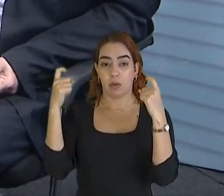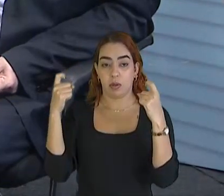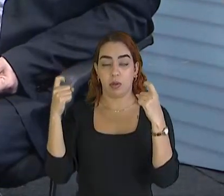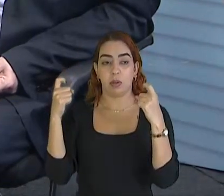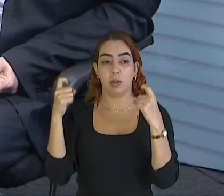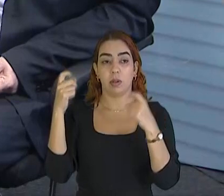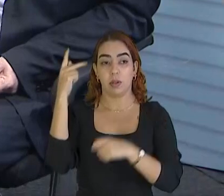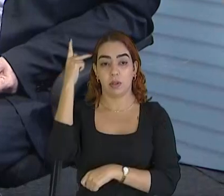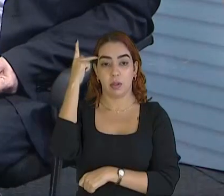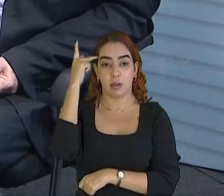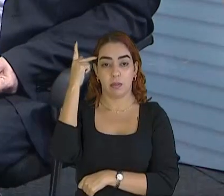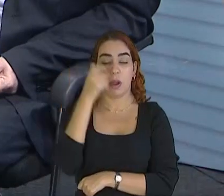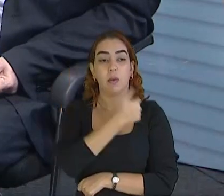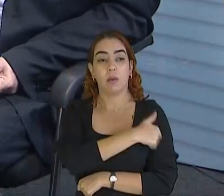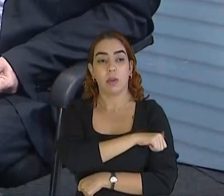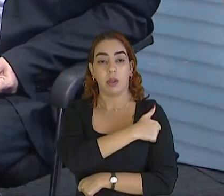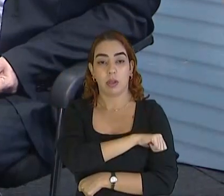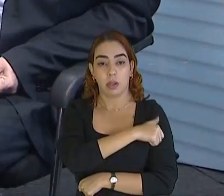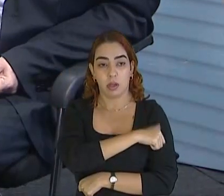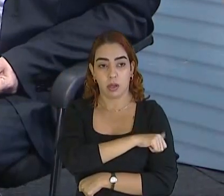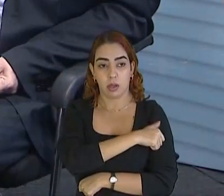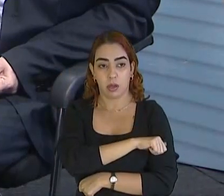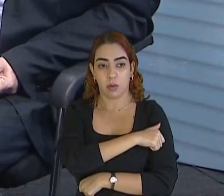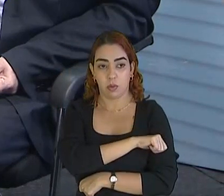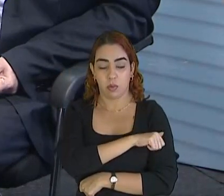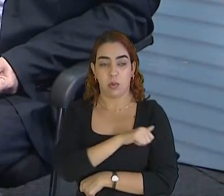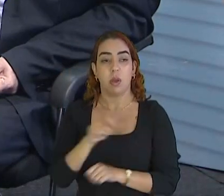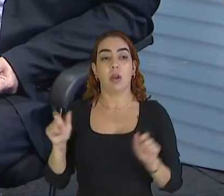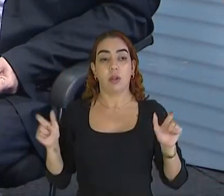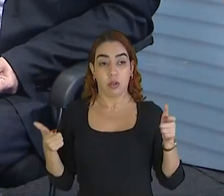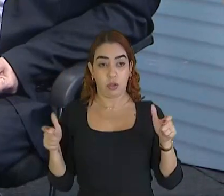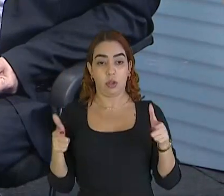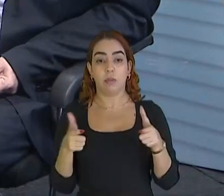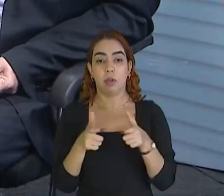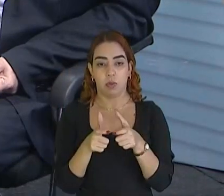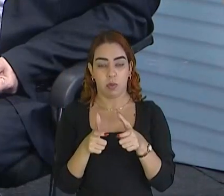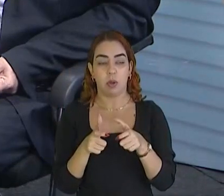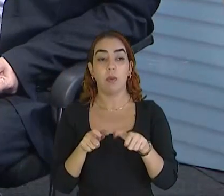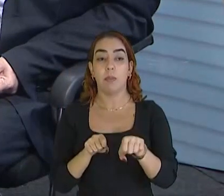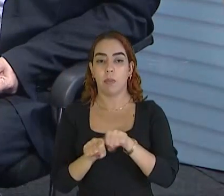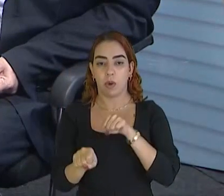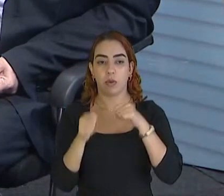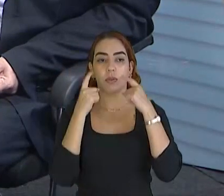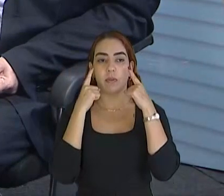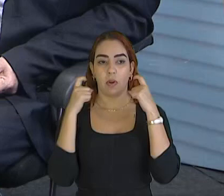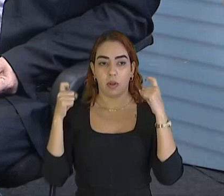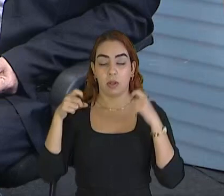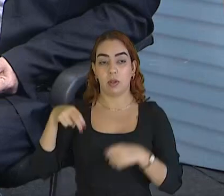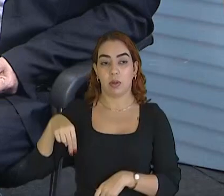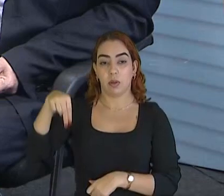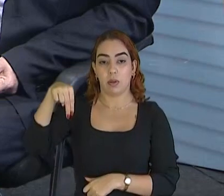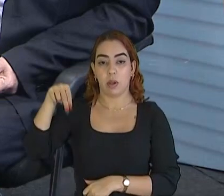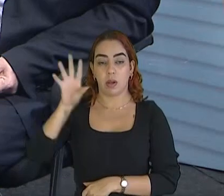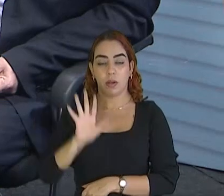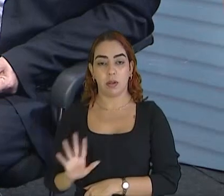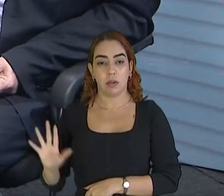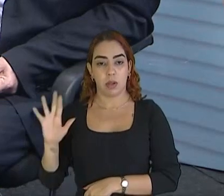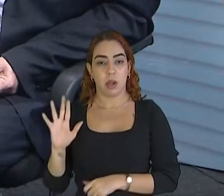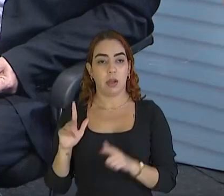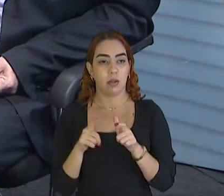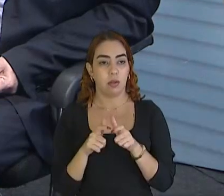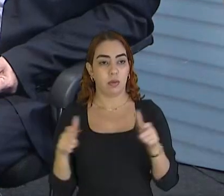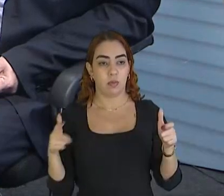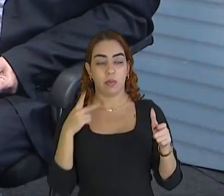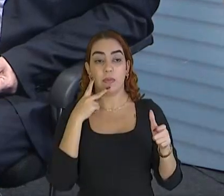de ser as grandes capitais do homicídio até os anos 2000. E nas duas últimas décadas houve o que a gente chama